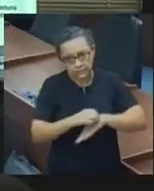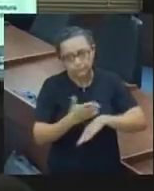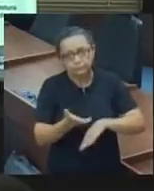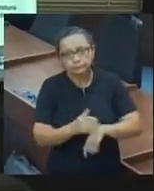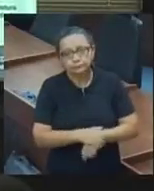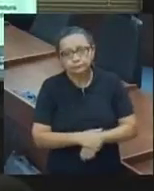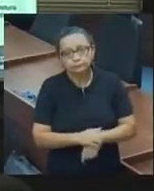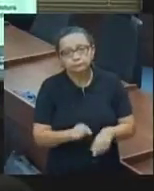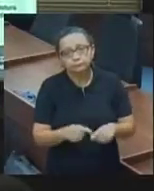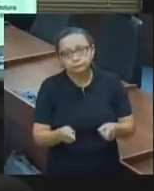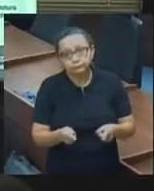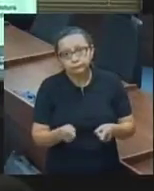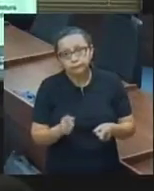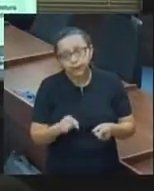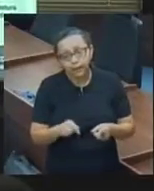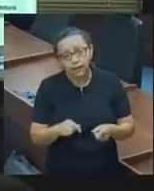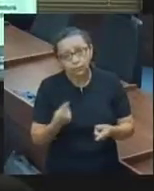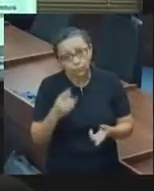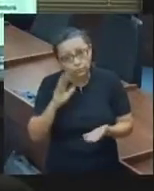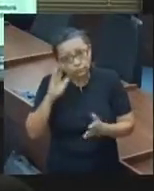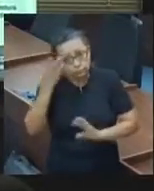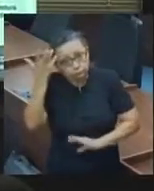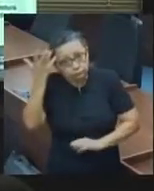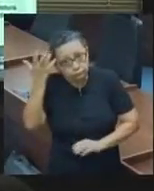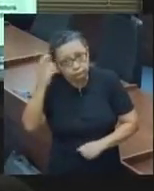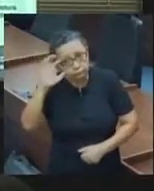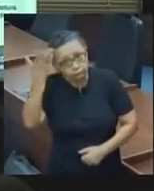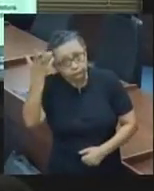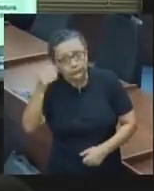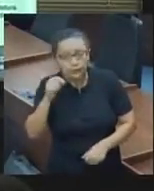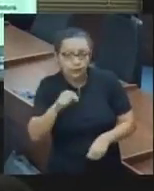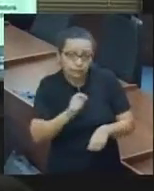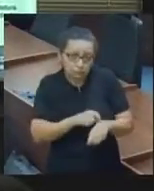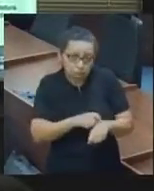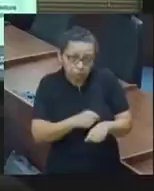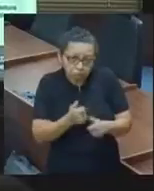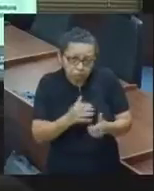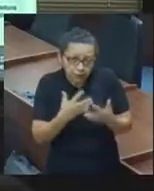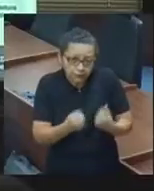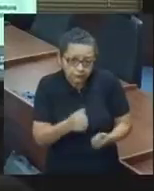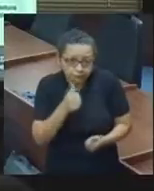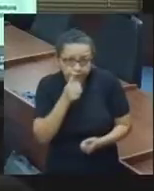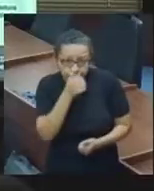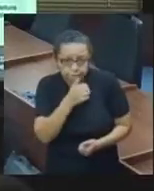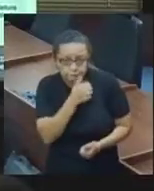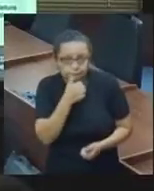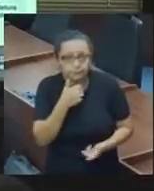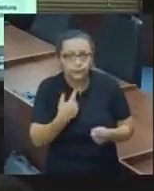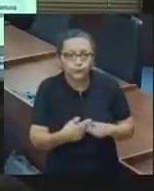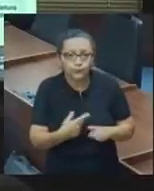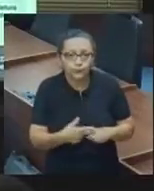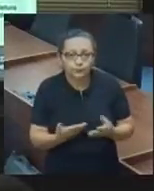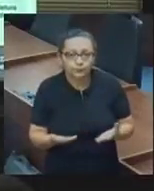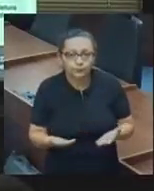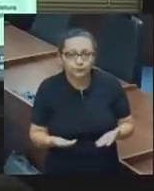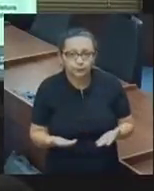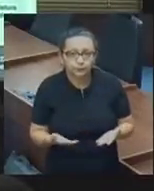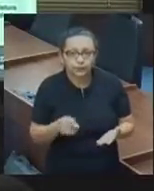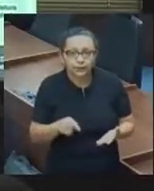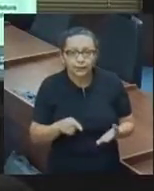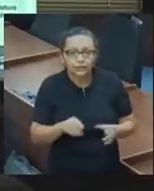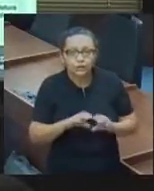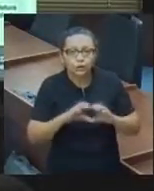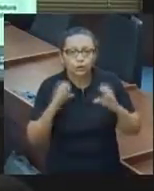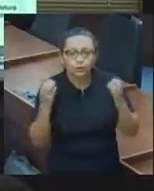mas é uma solução um princípio aceitável porque esse condomínio